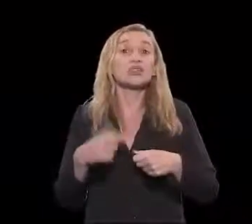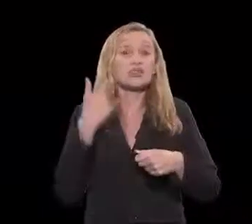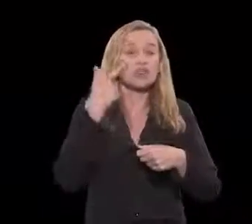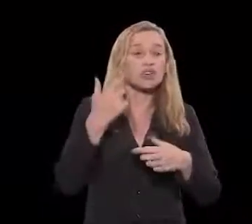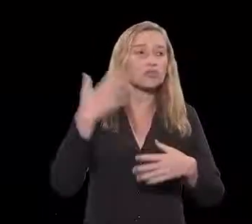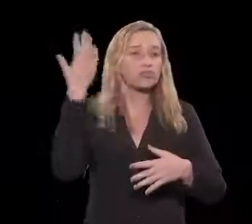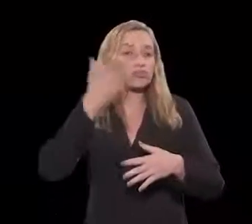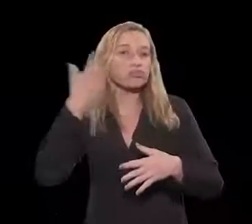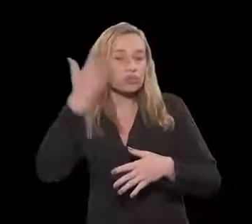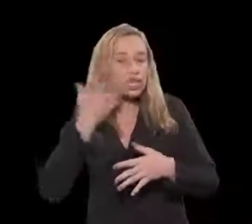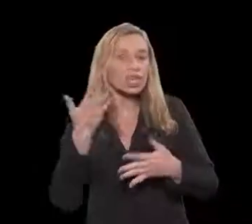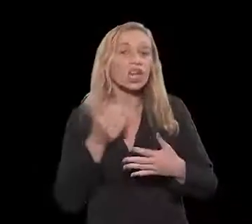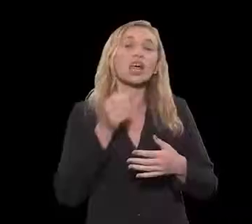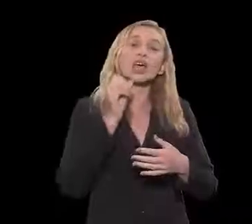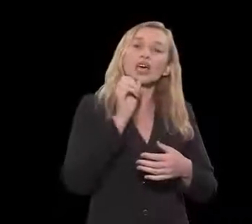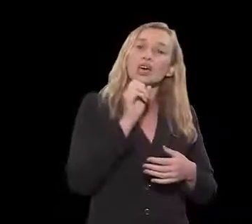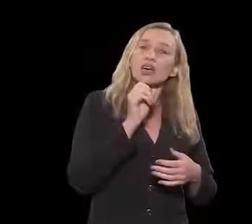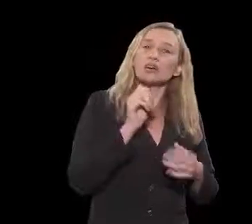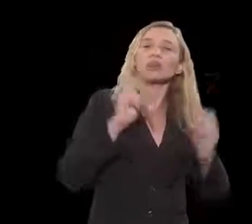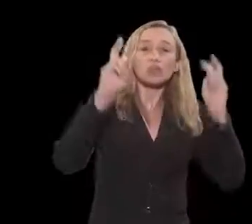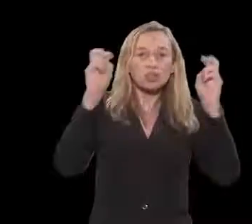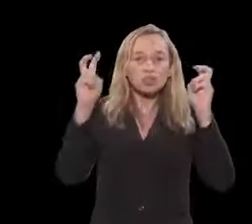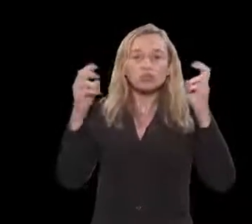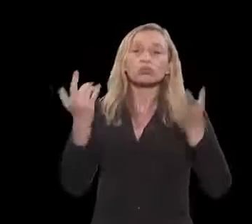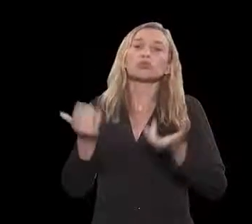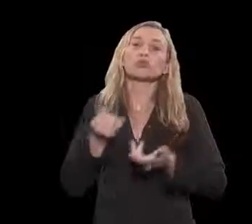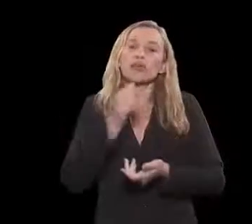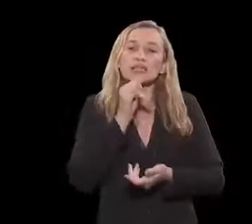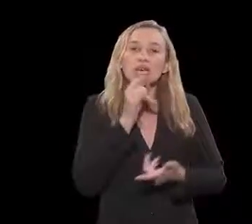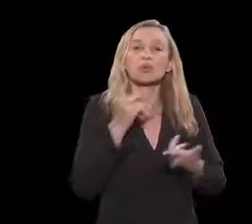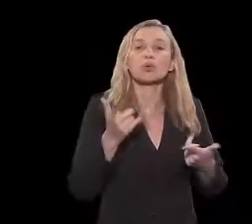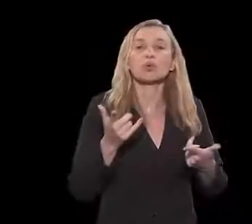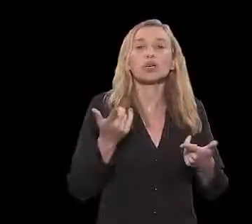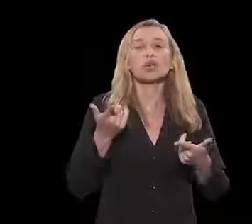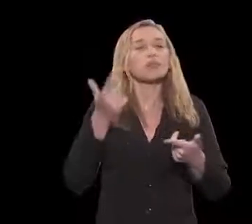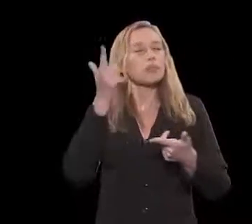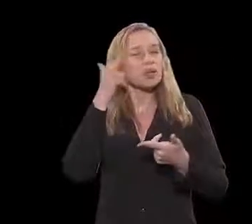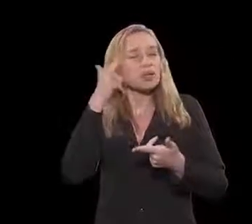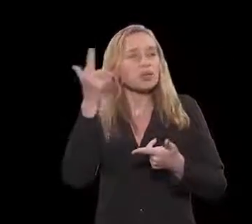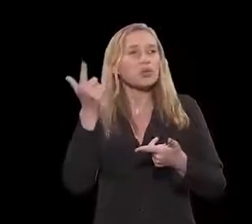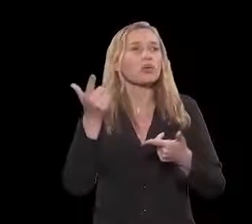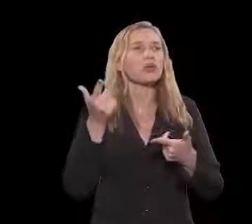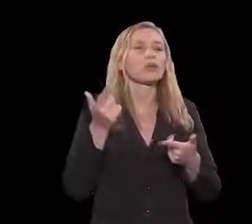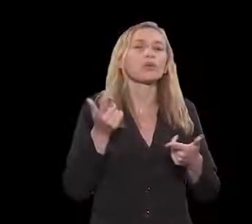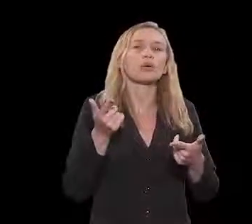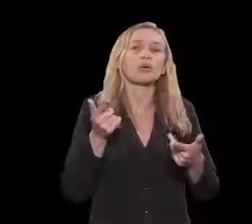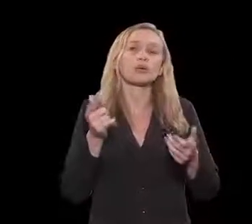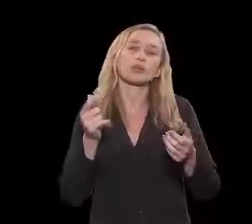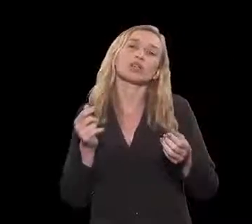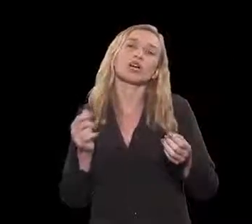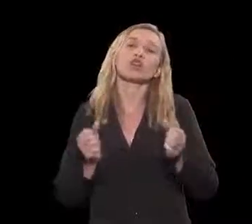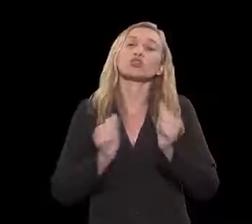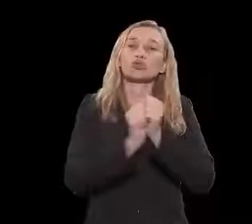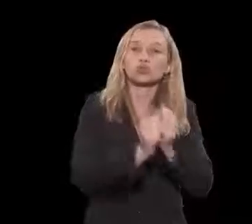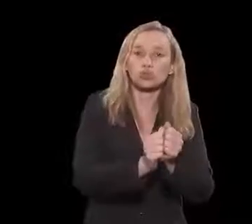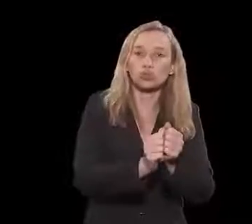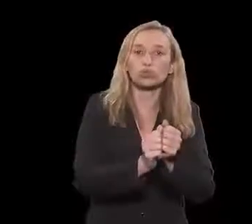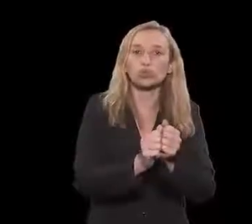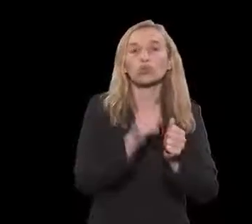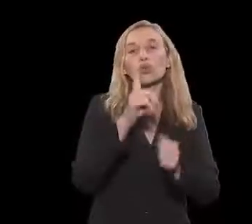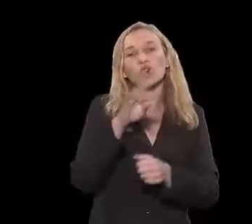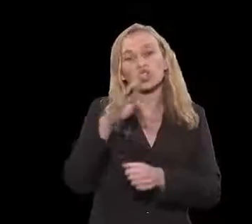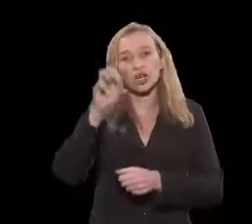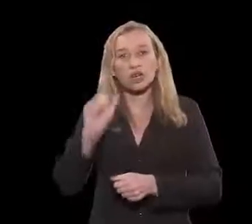esses discursos, eu acho que foi uma das questões, por exemplo, que me levou a pensar junto com o Rogerinho e com o Ebert o samba em